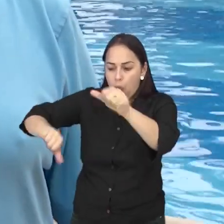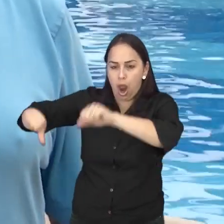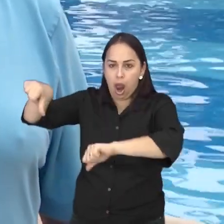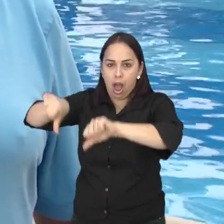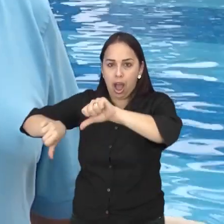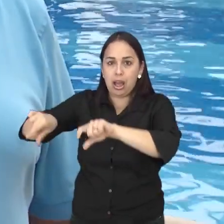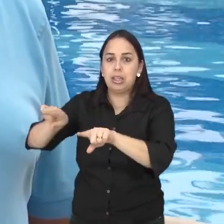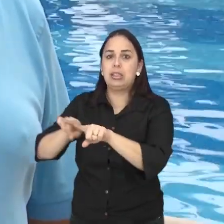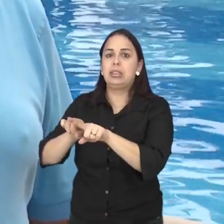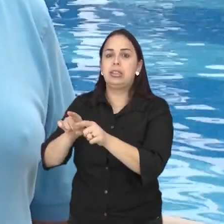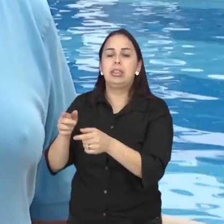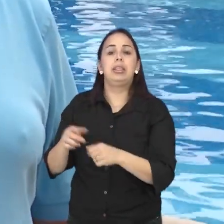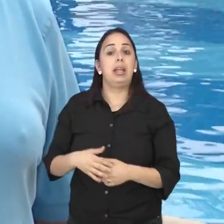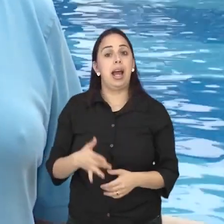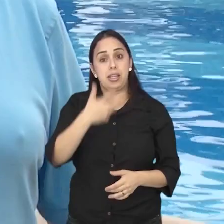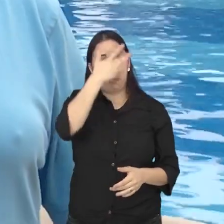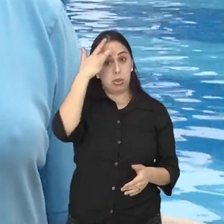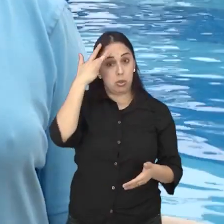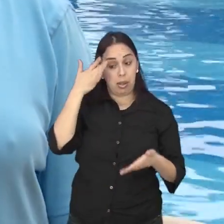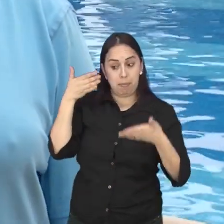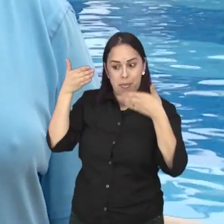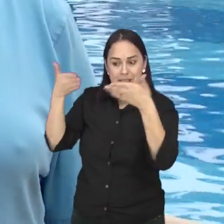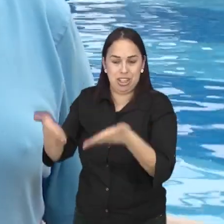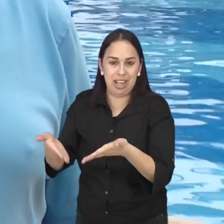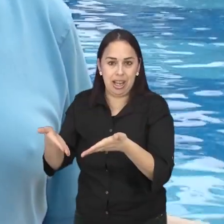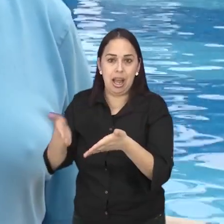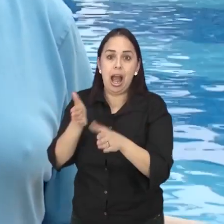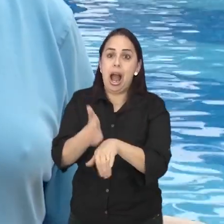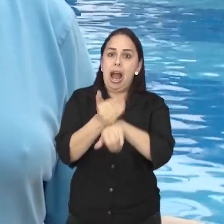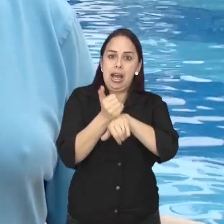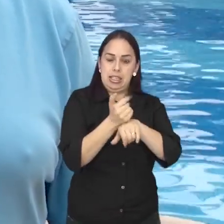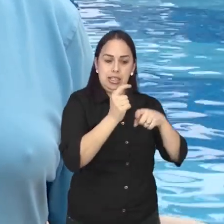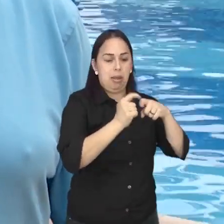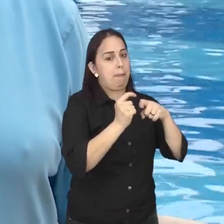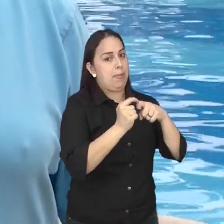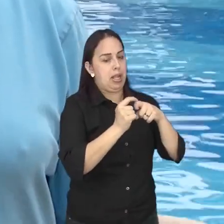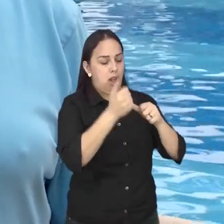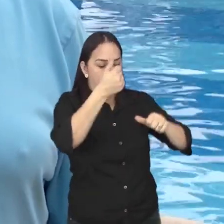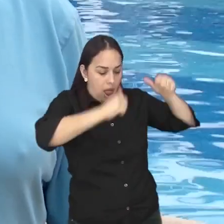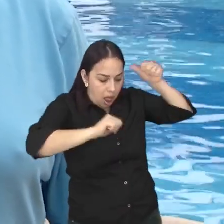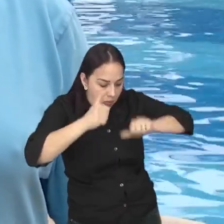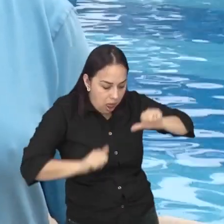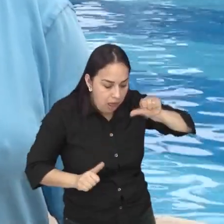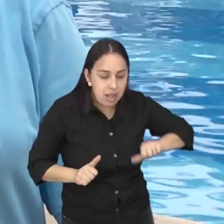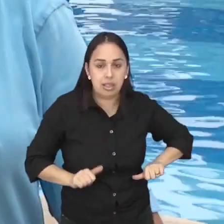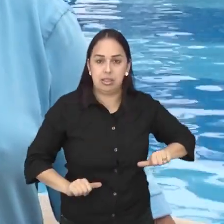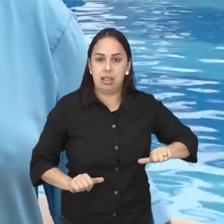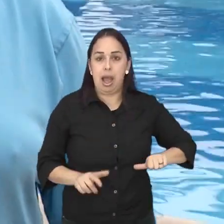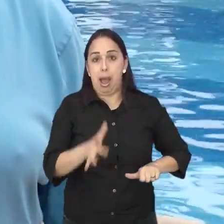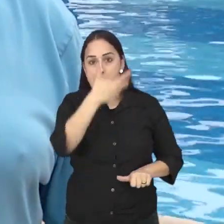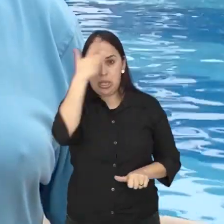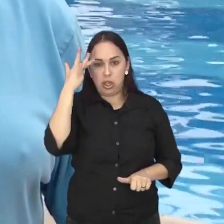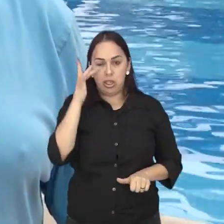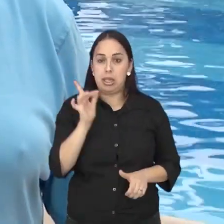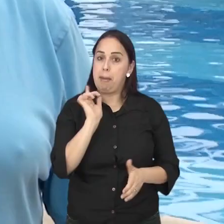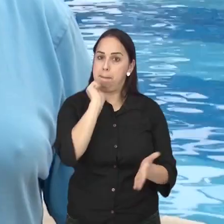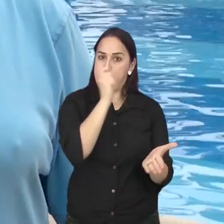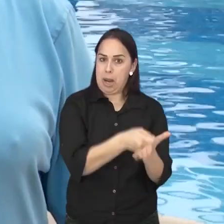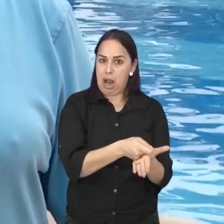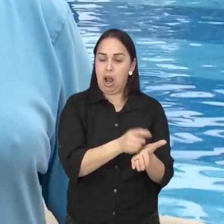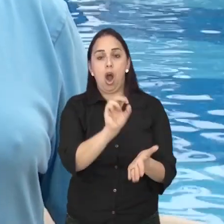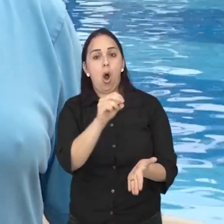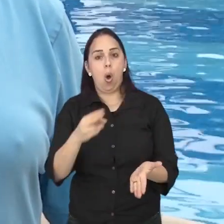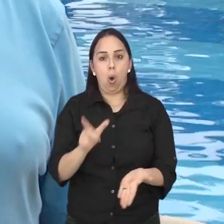E todos, para virem ao parque aquático, eles têm que passar pela triagem dermatológica. Isso é obrigatório, tanto associado quanto